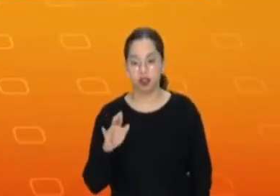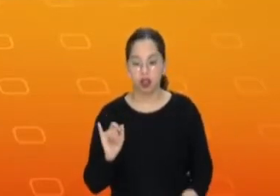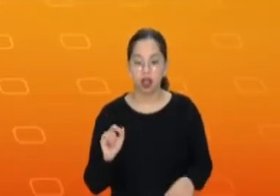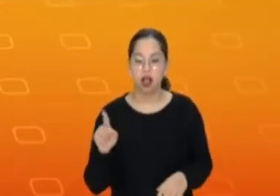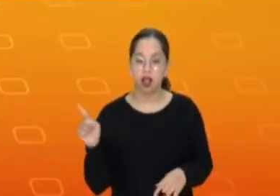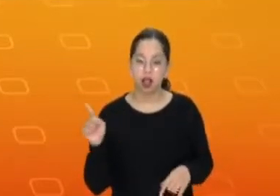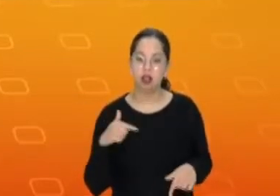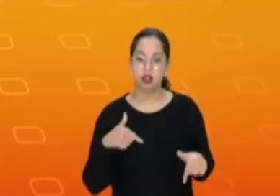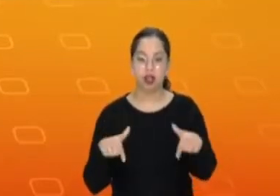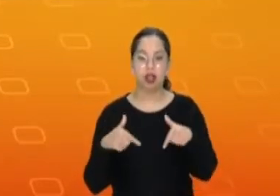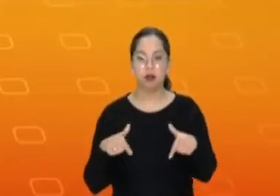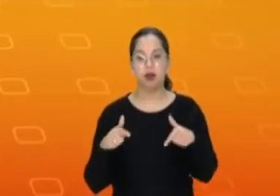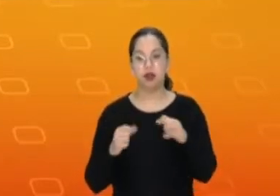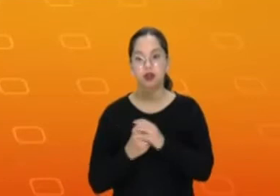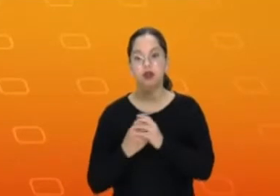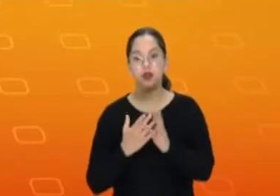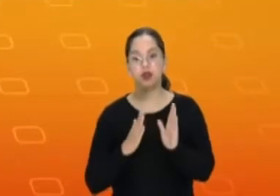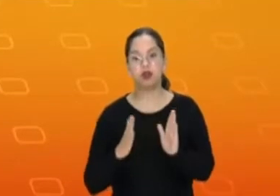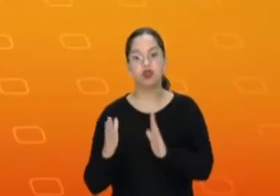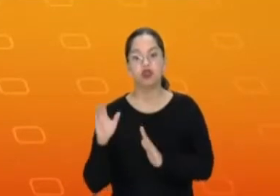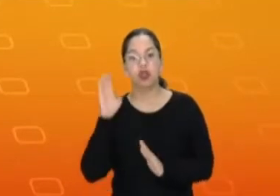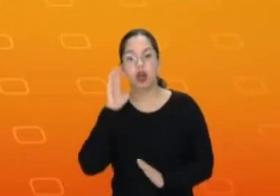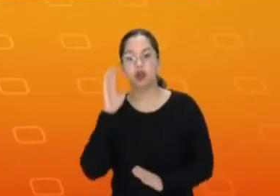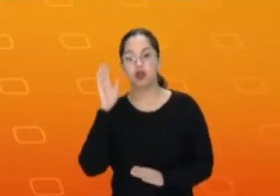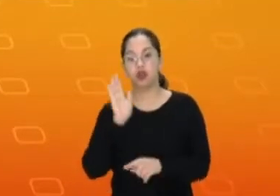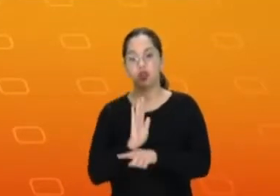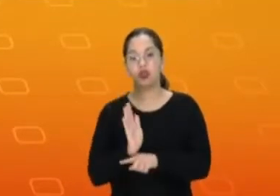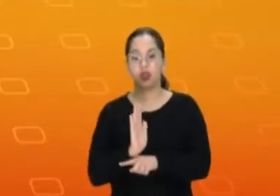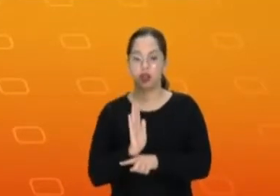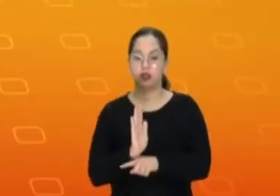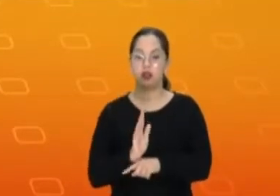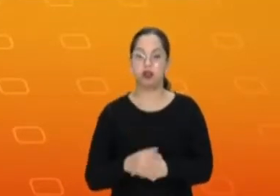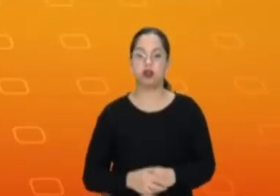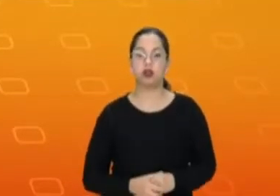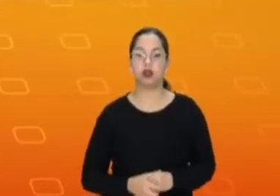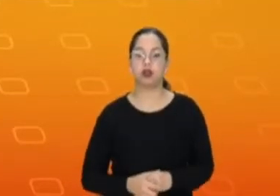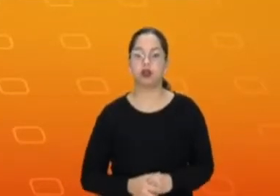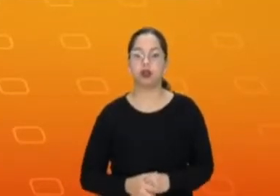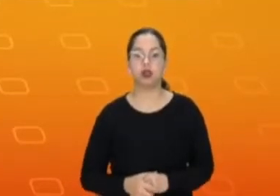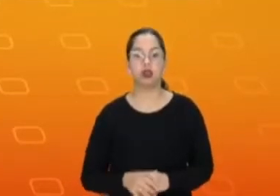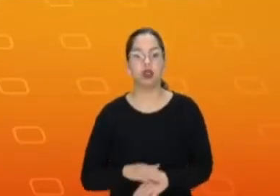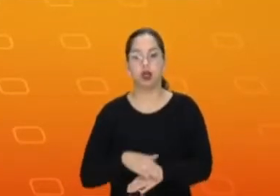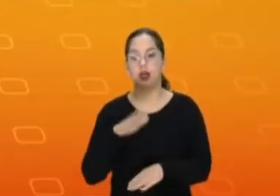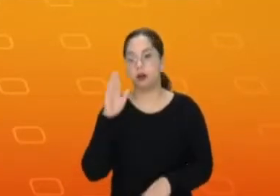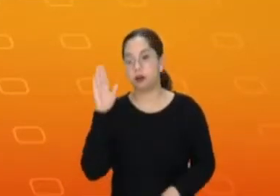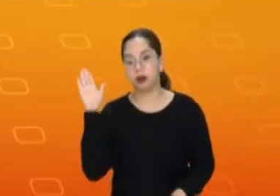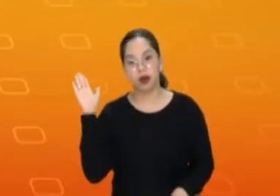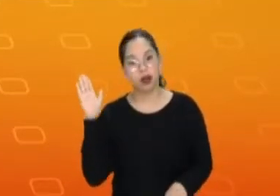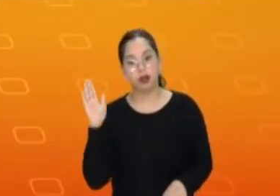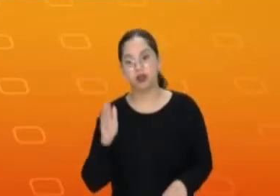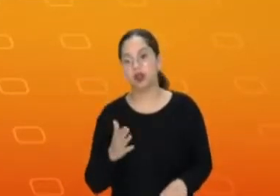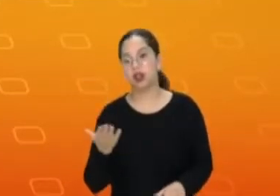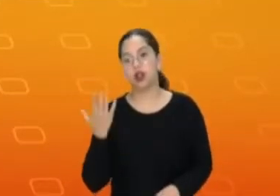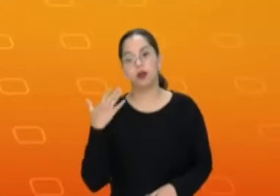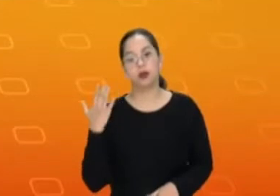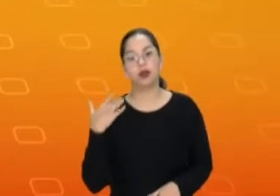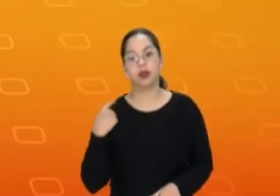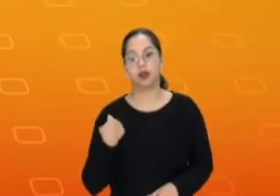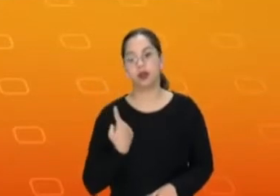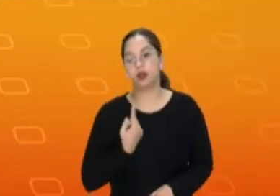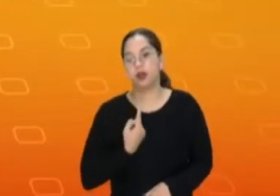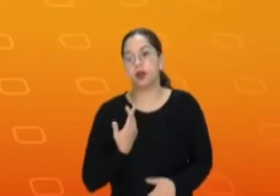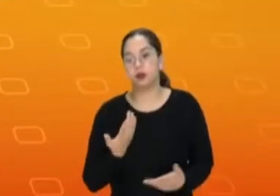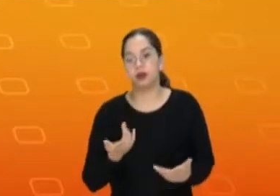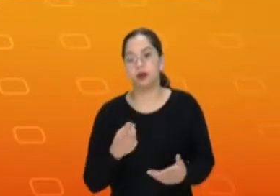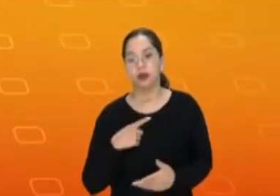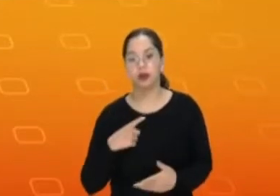também de áudio e vídeo. Então, esse assédio é maior do que naquele engenheiro tradicional, né, que somos nós também, né? Eu sou